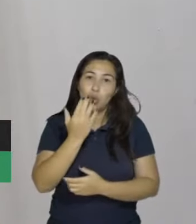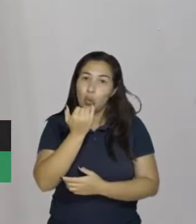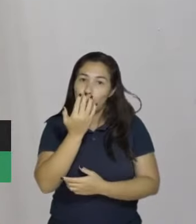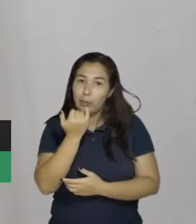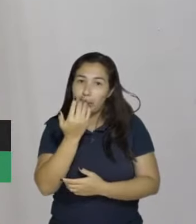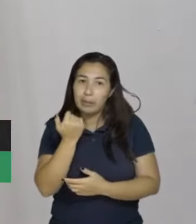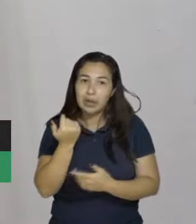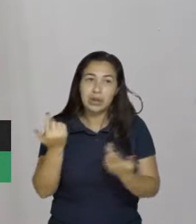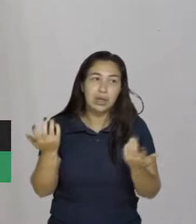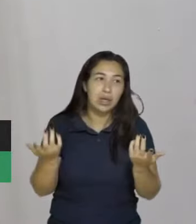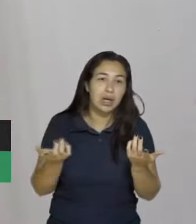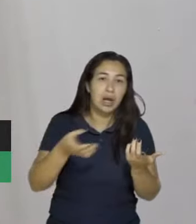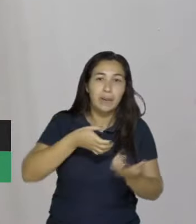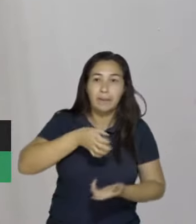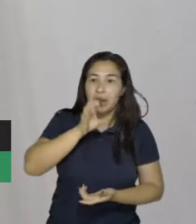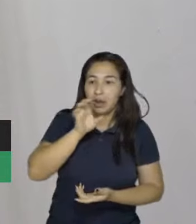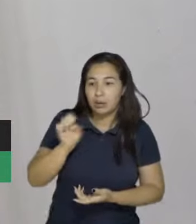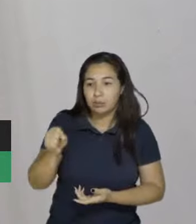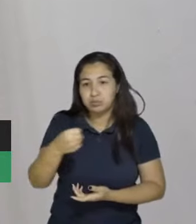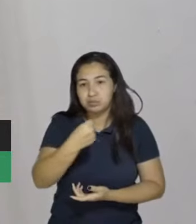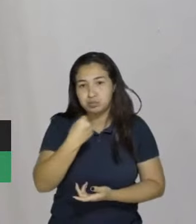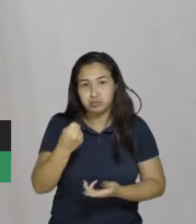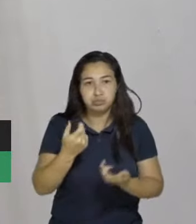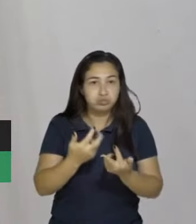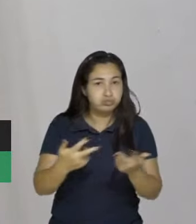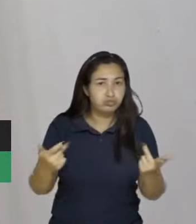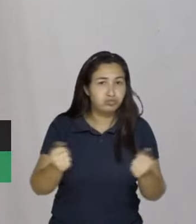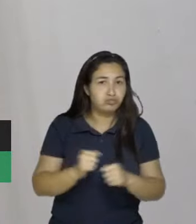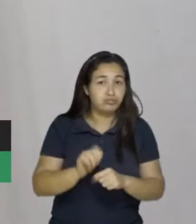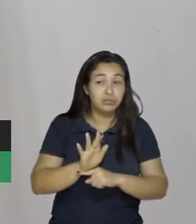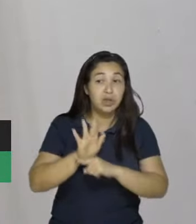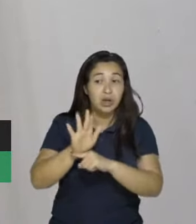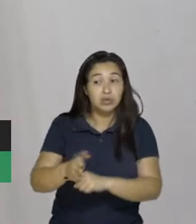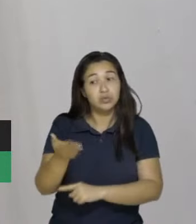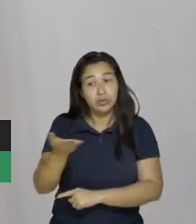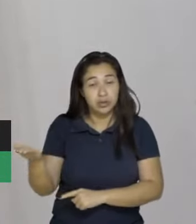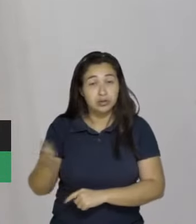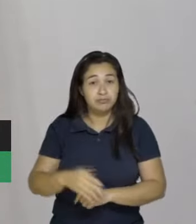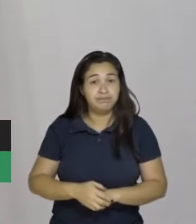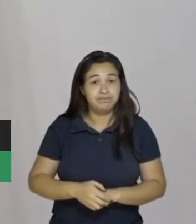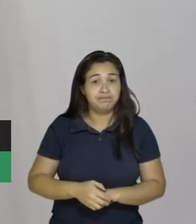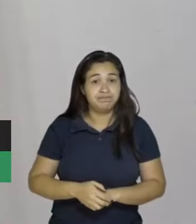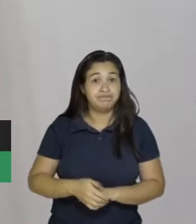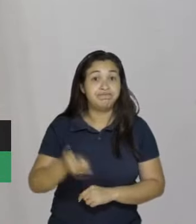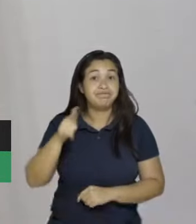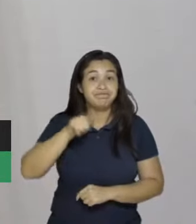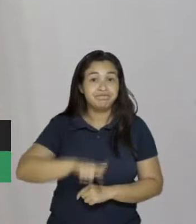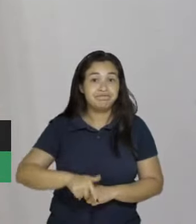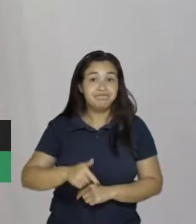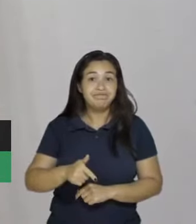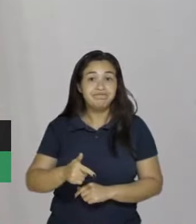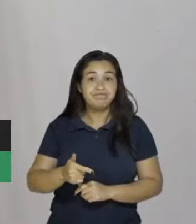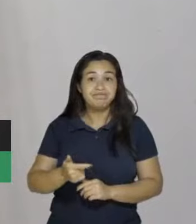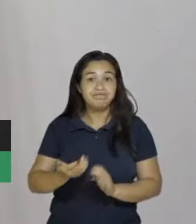alimentação, bebidas, e isso complementa a renda, mas também consegue dar uma oportunidade para quem